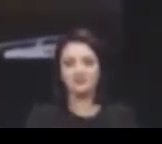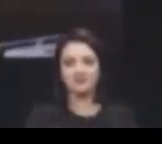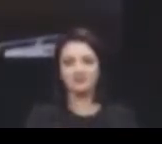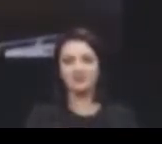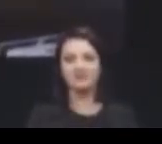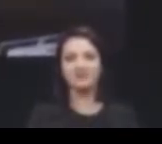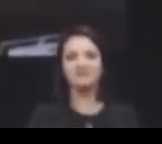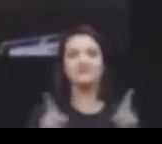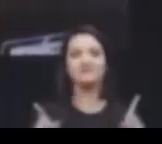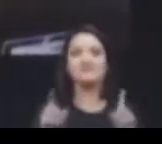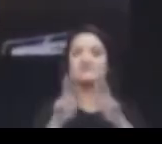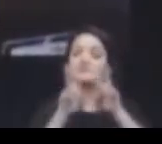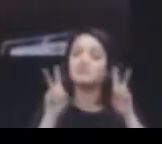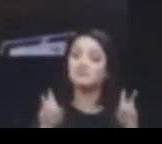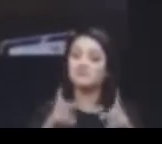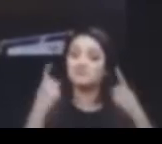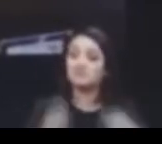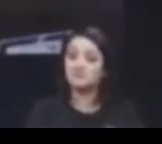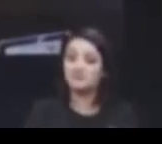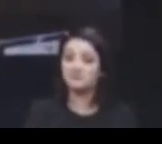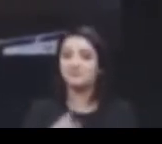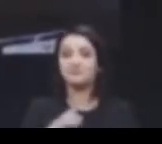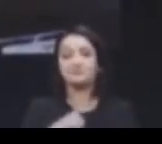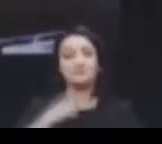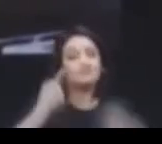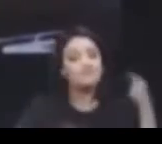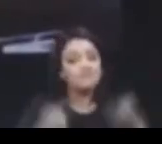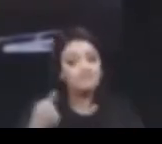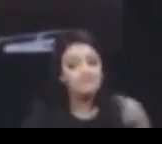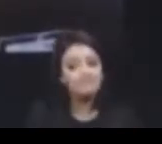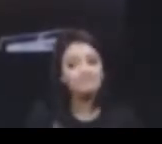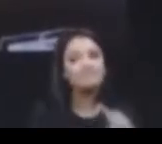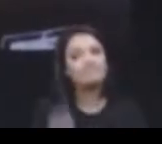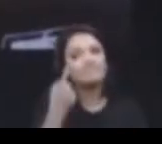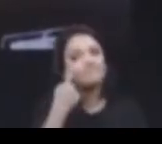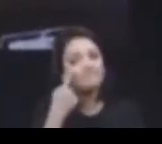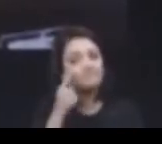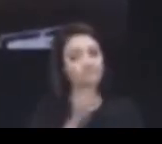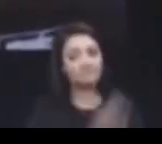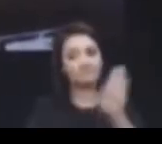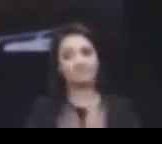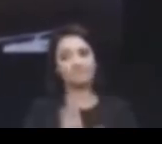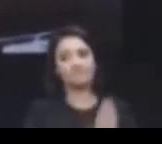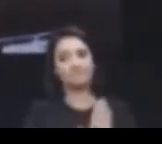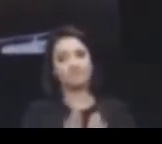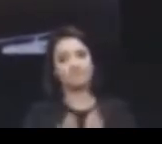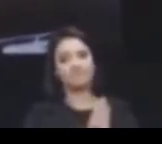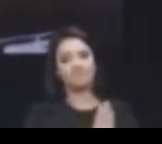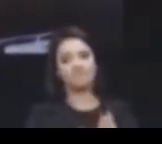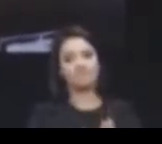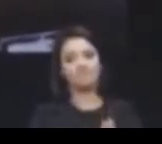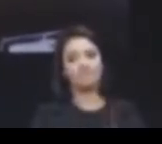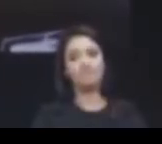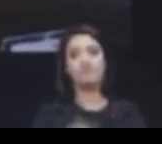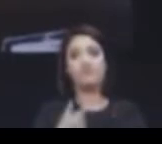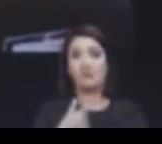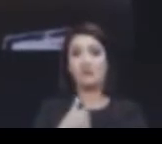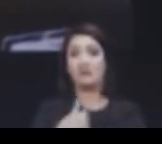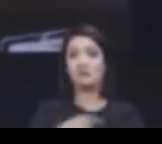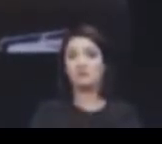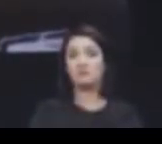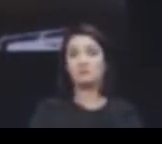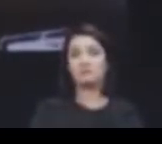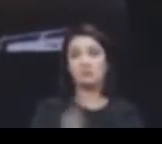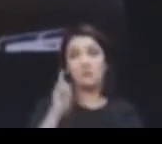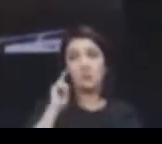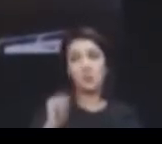De modo que esse assunto precisa ser tratado com bastante cuidado, e eu subscrevo a preocupação com a